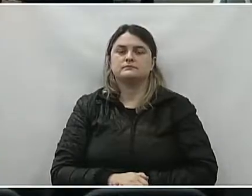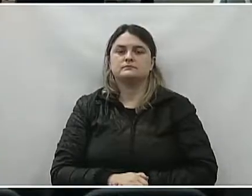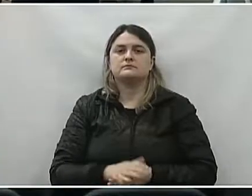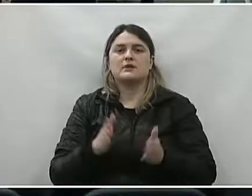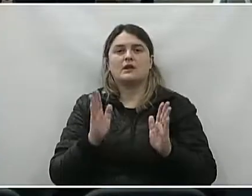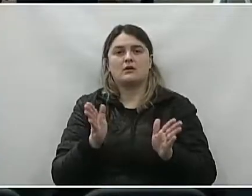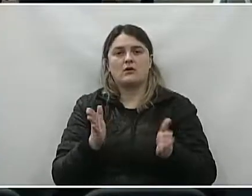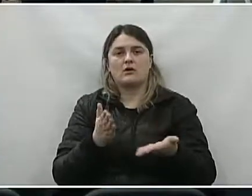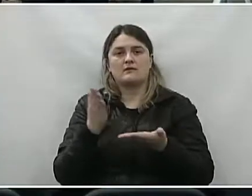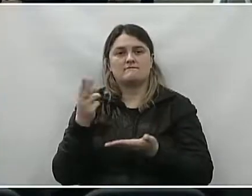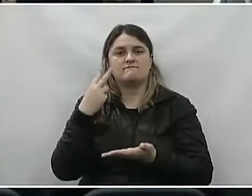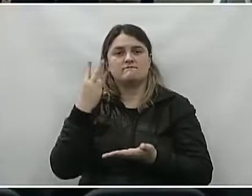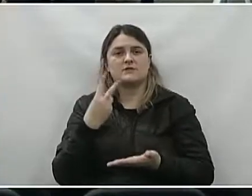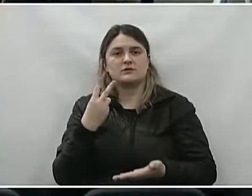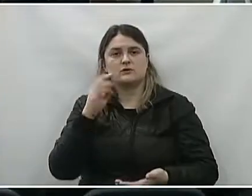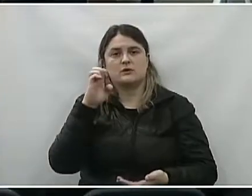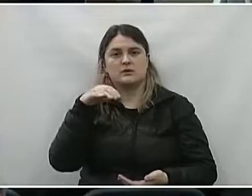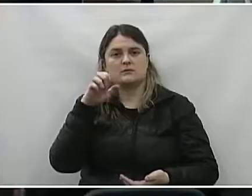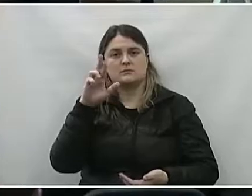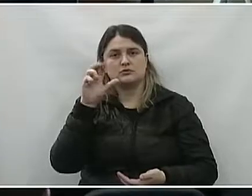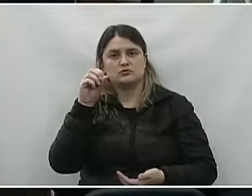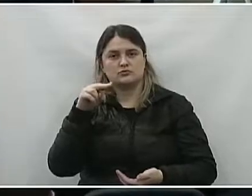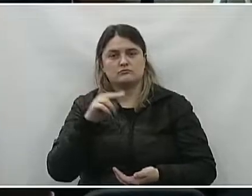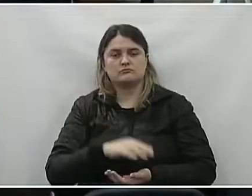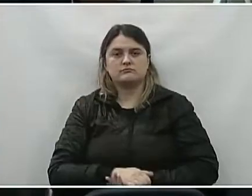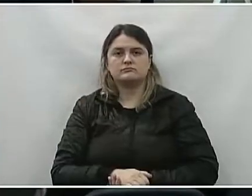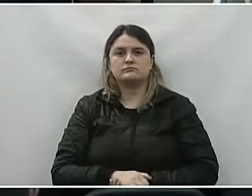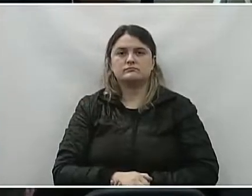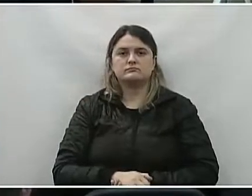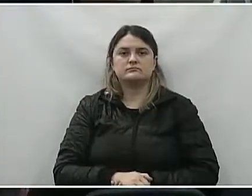Com a palavra, vereador Emerson Lourenço.